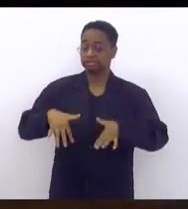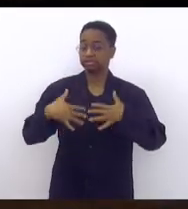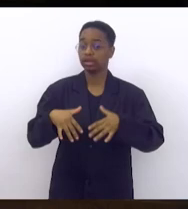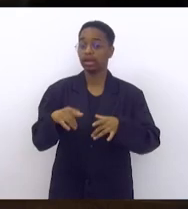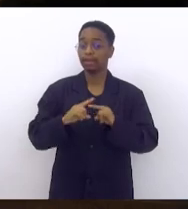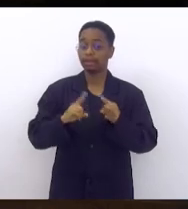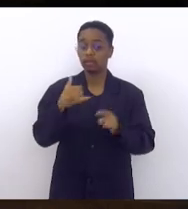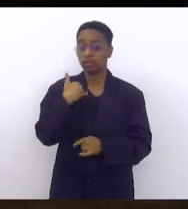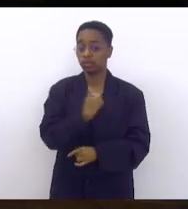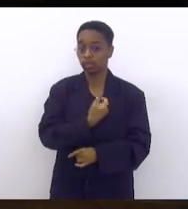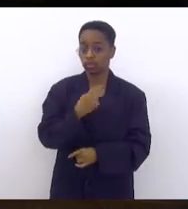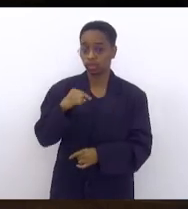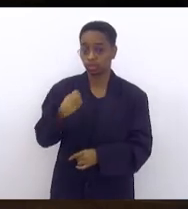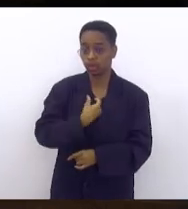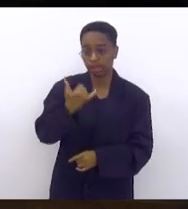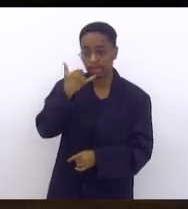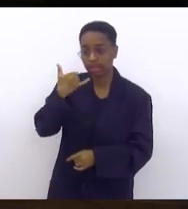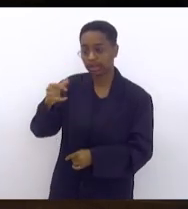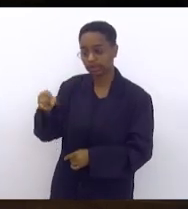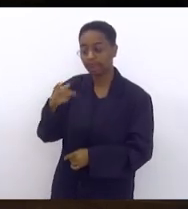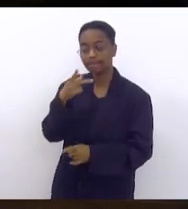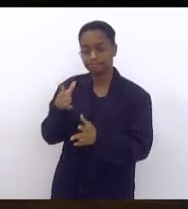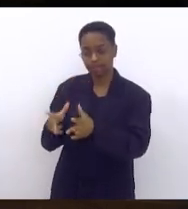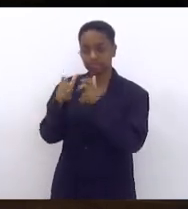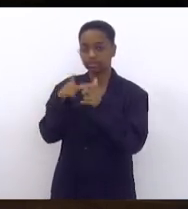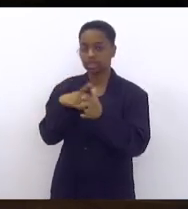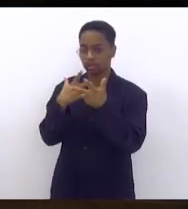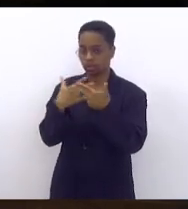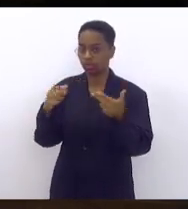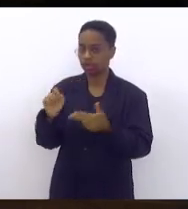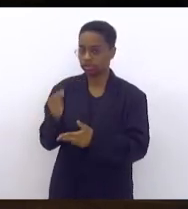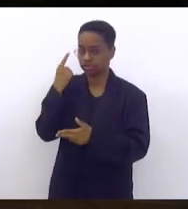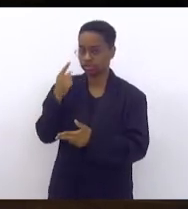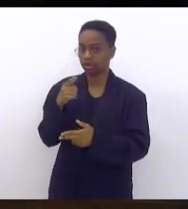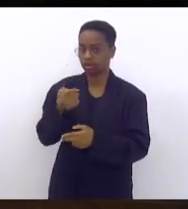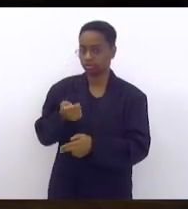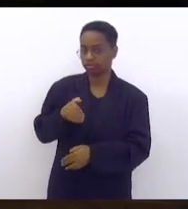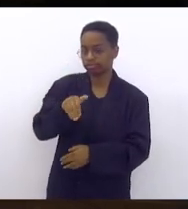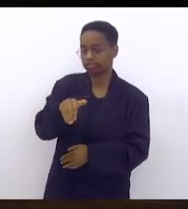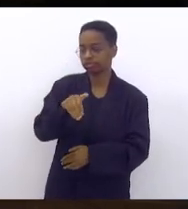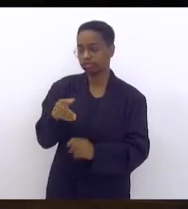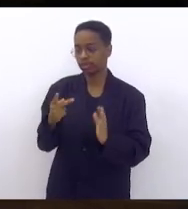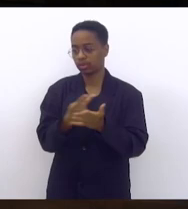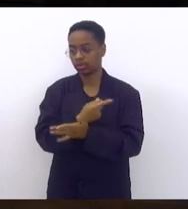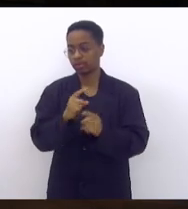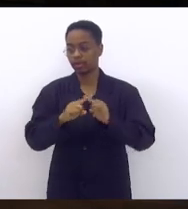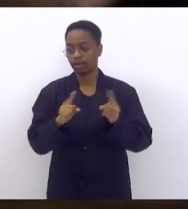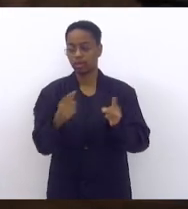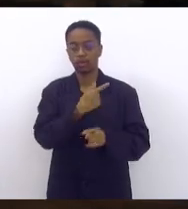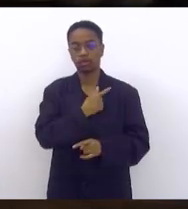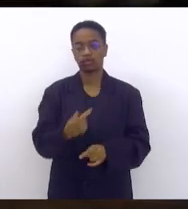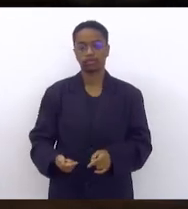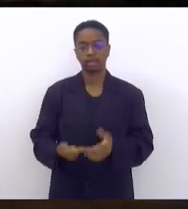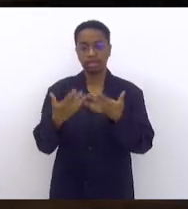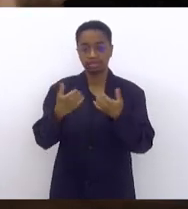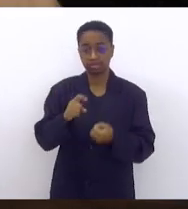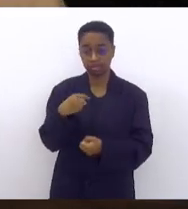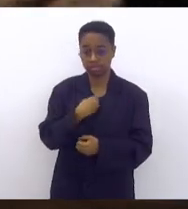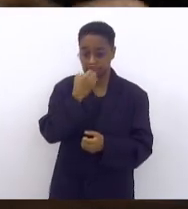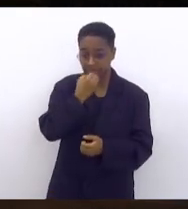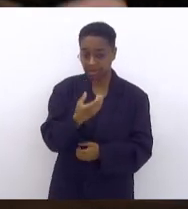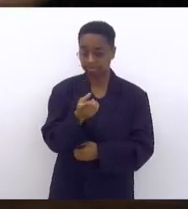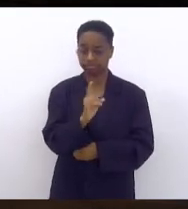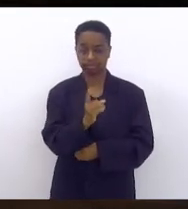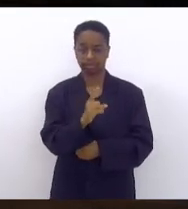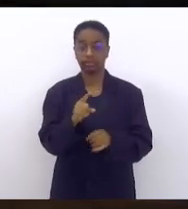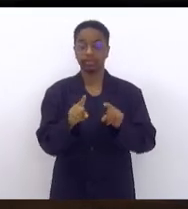no circuito, a gente viu que alguma coisa estranha ali estava para acontecer, e a gente não foi recebido pelo governador do Estado, né? E aí